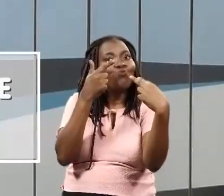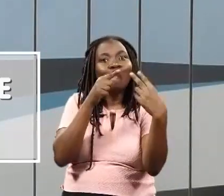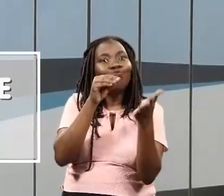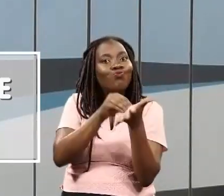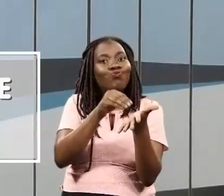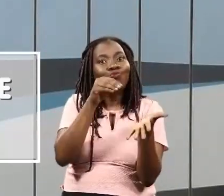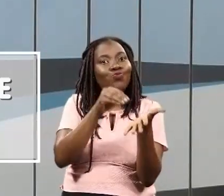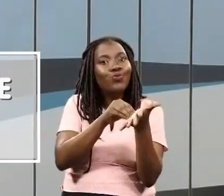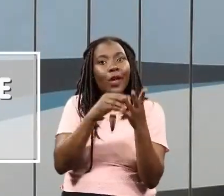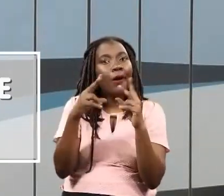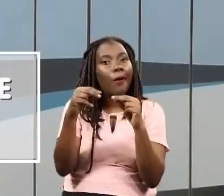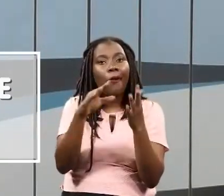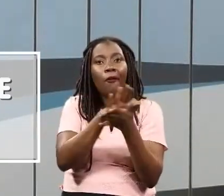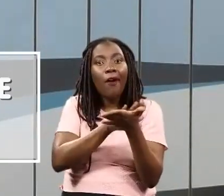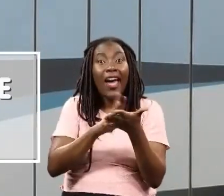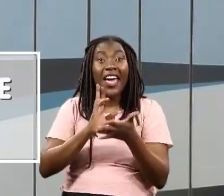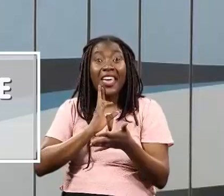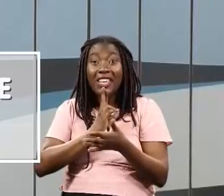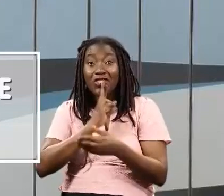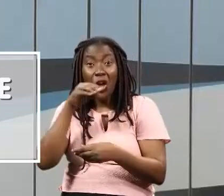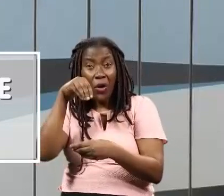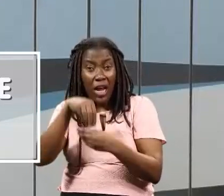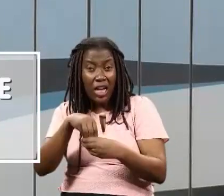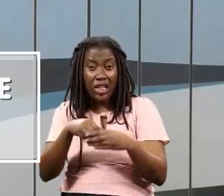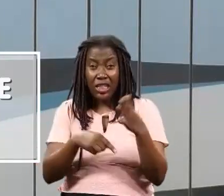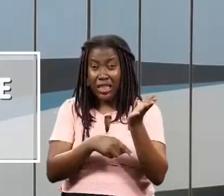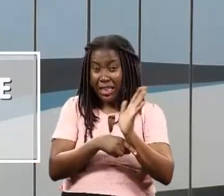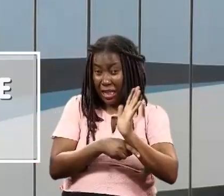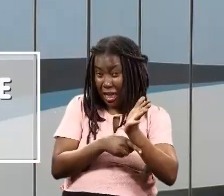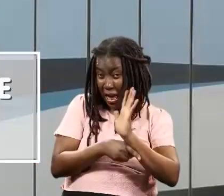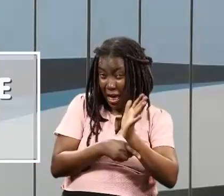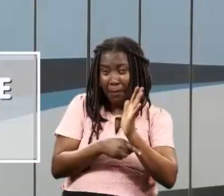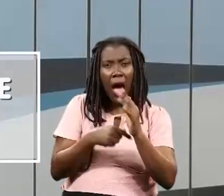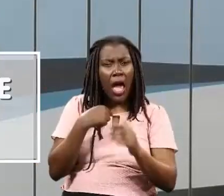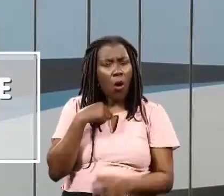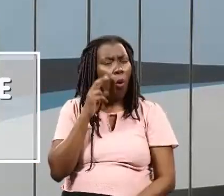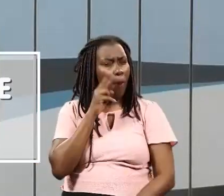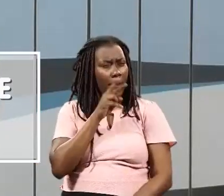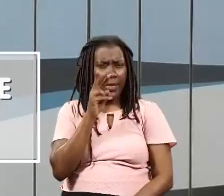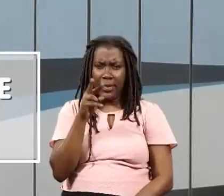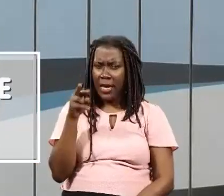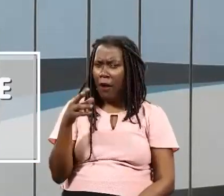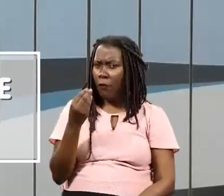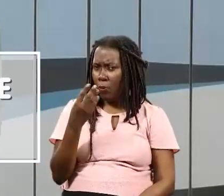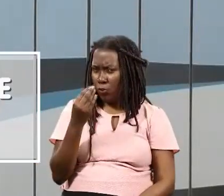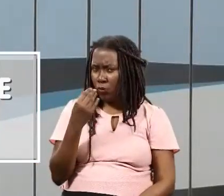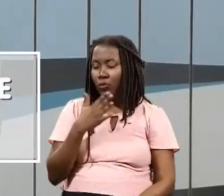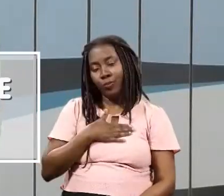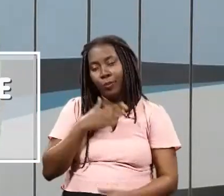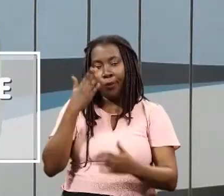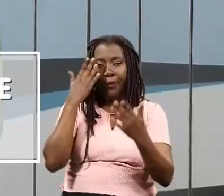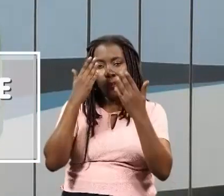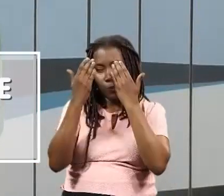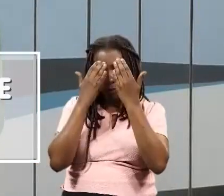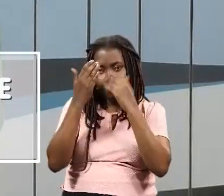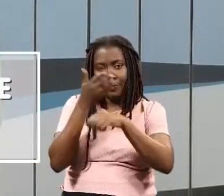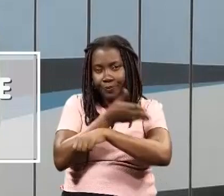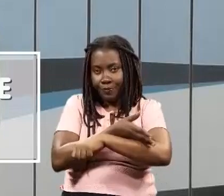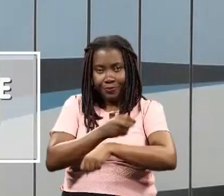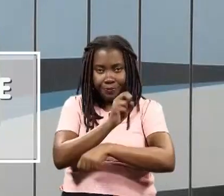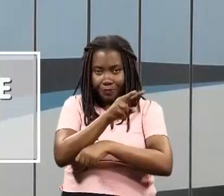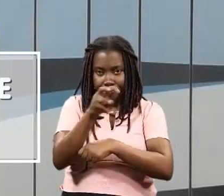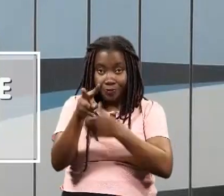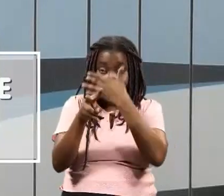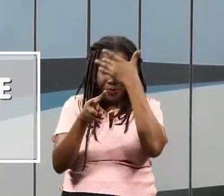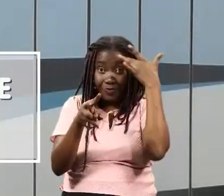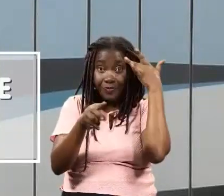pessoas nos restaurantes, no cinema, enfim, eu observo muito isso, né? Sim. A gente da psicologia costuma observar bastante os outros. E